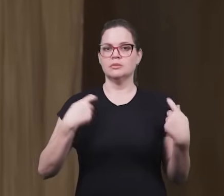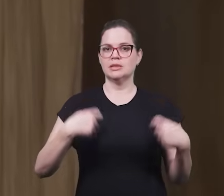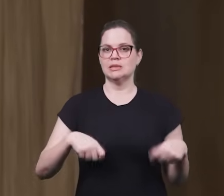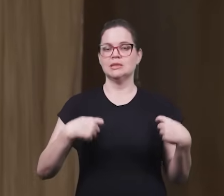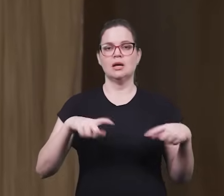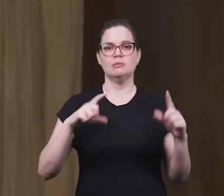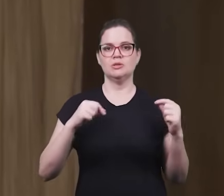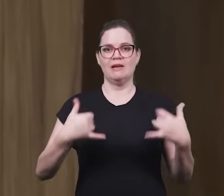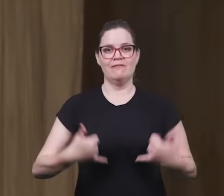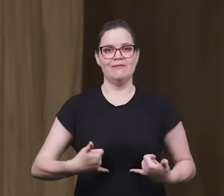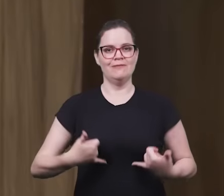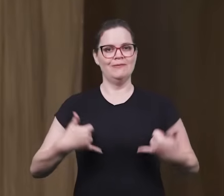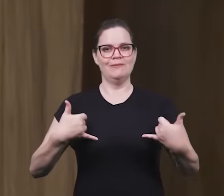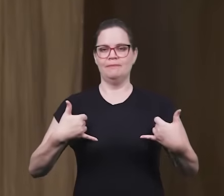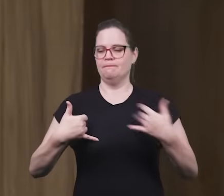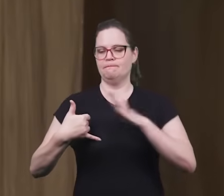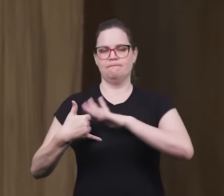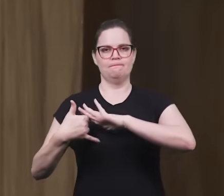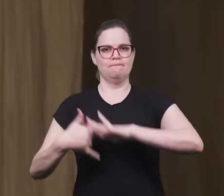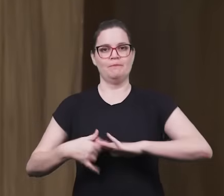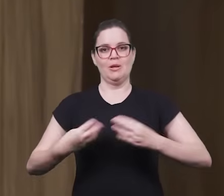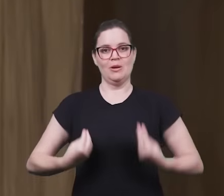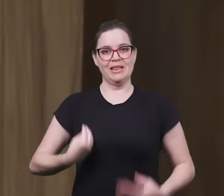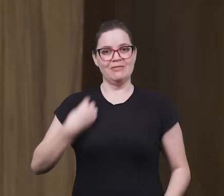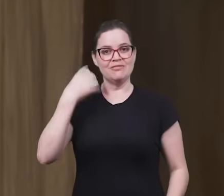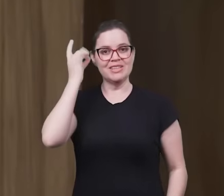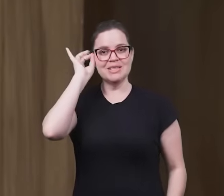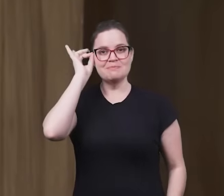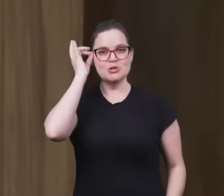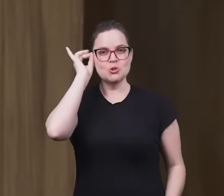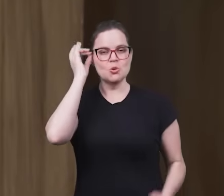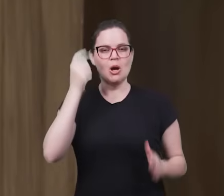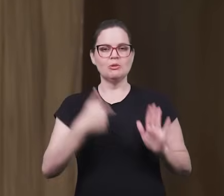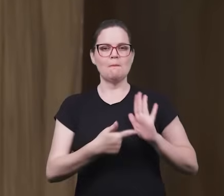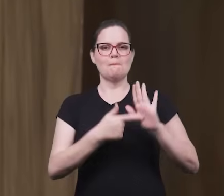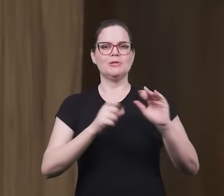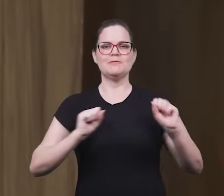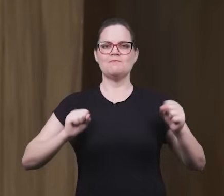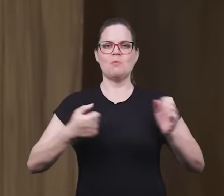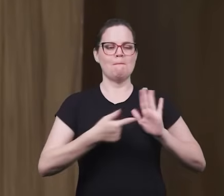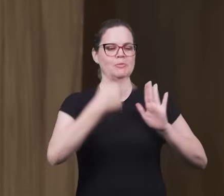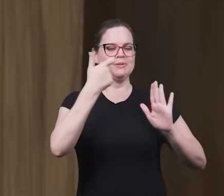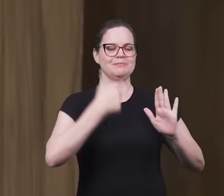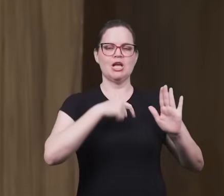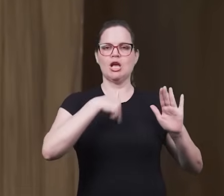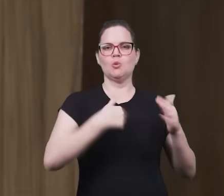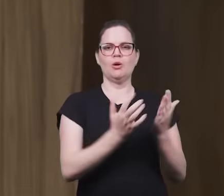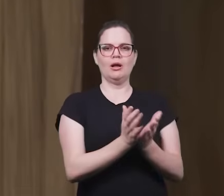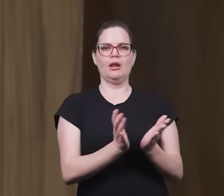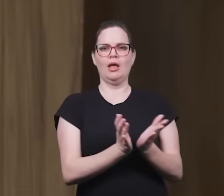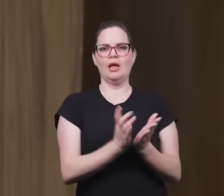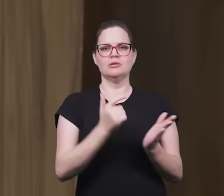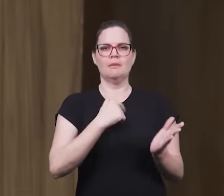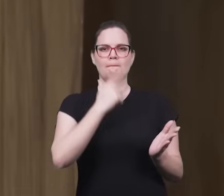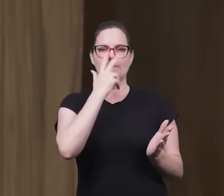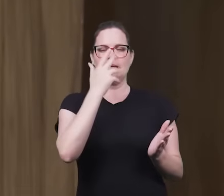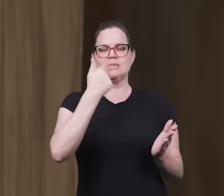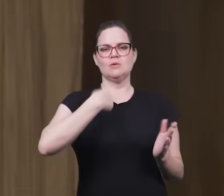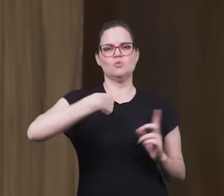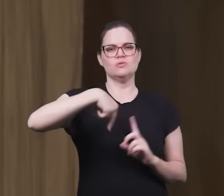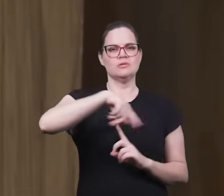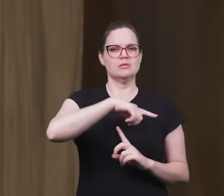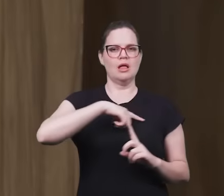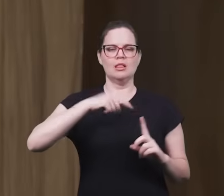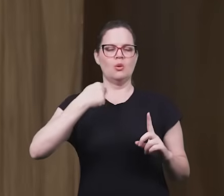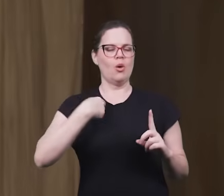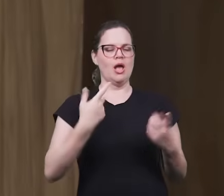vaidade espiritual, o esforço humano de querer demonstrar visivelmente um